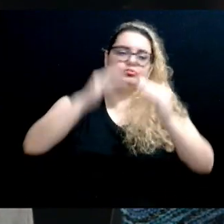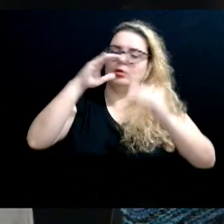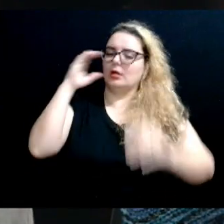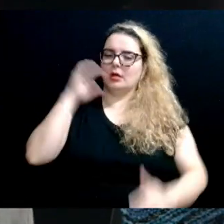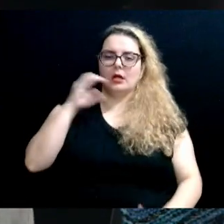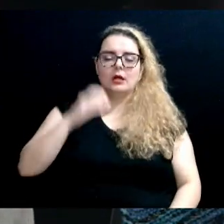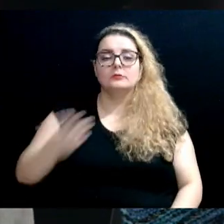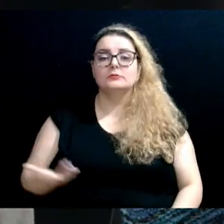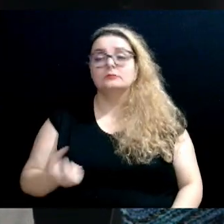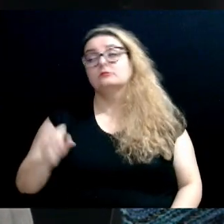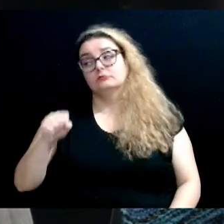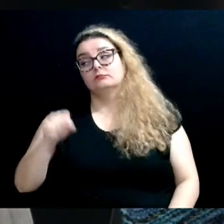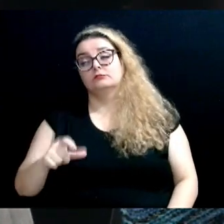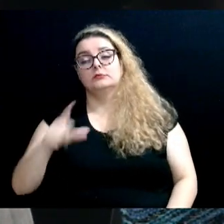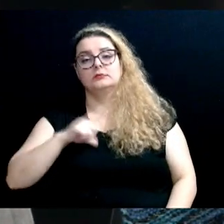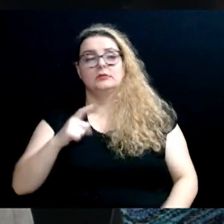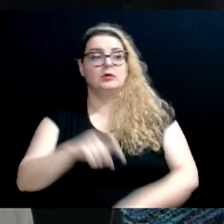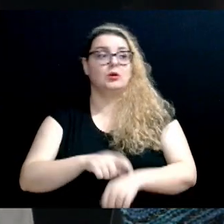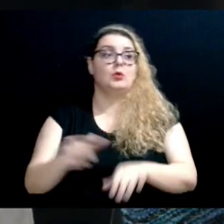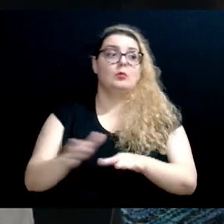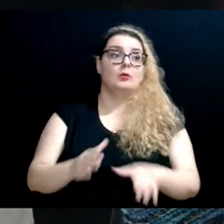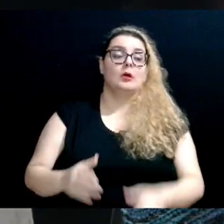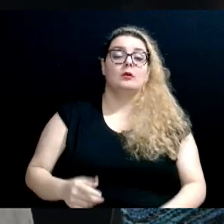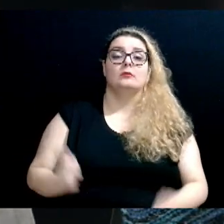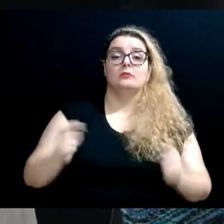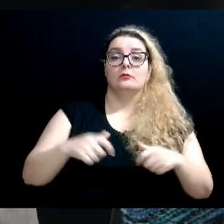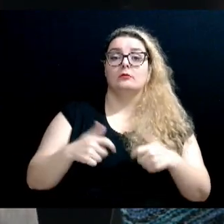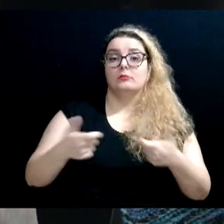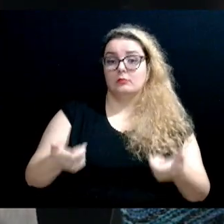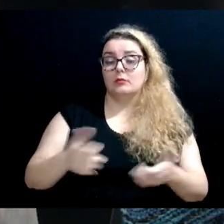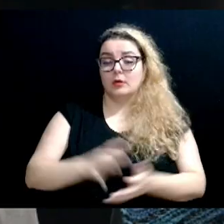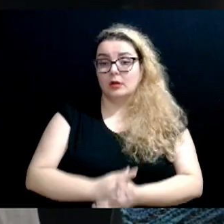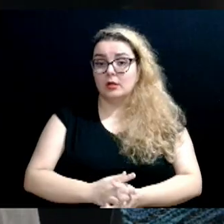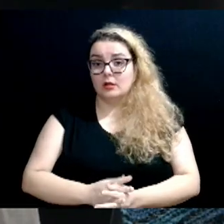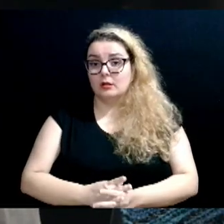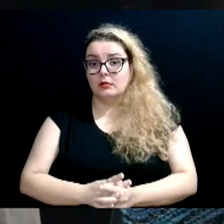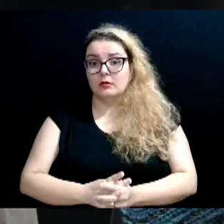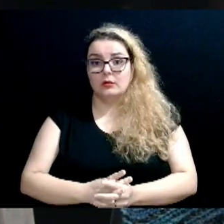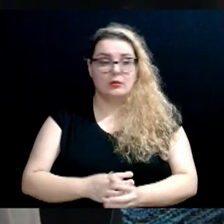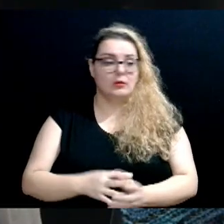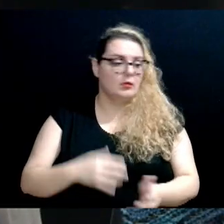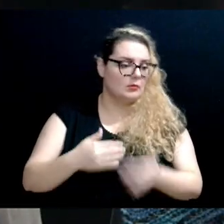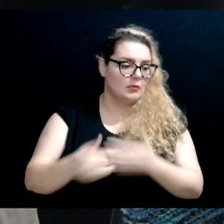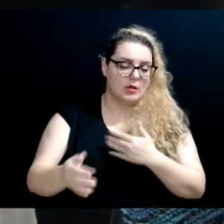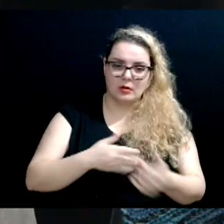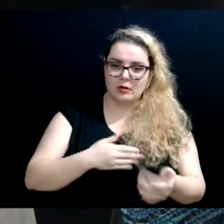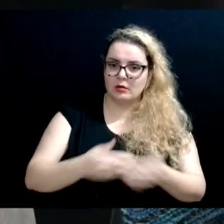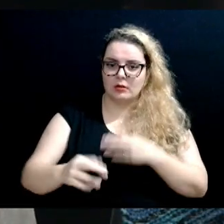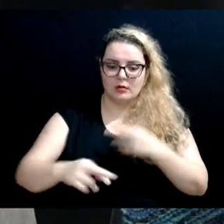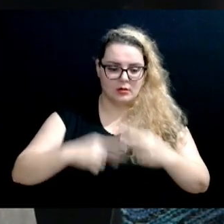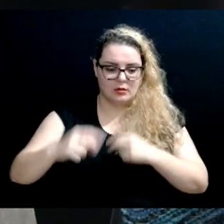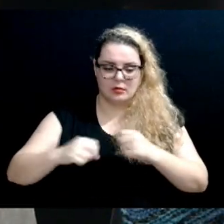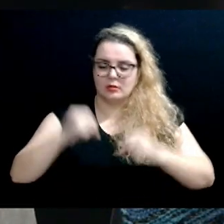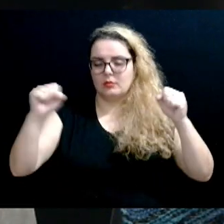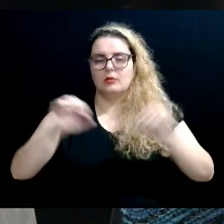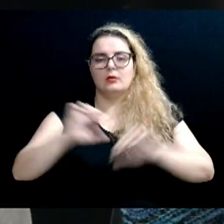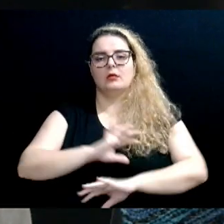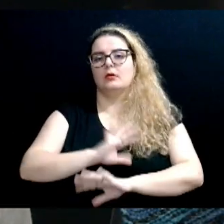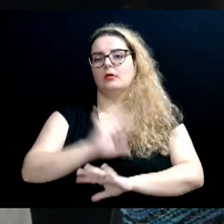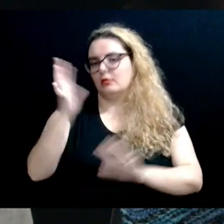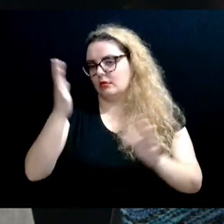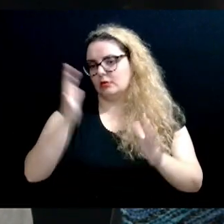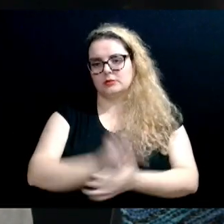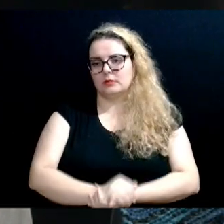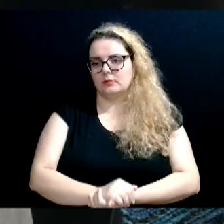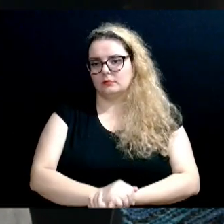tem um cenário muito propício para qualquer revolução acontecer? Tudo